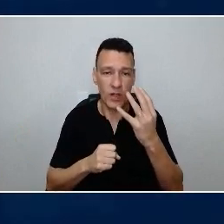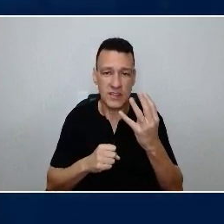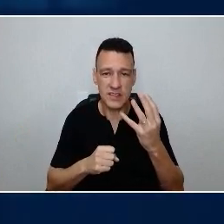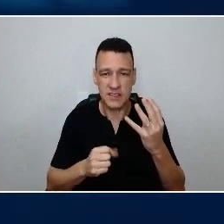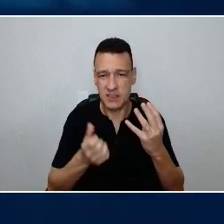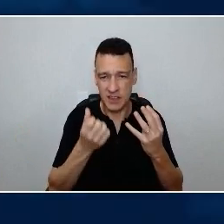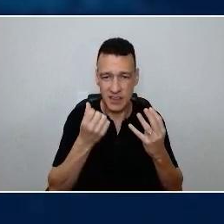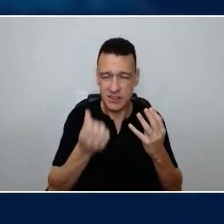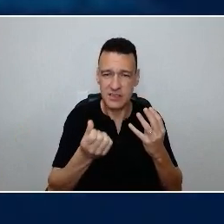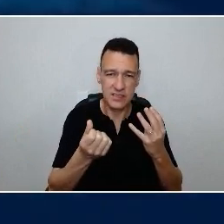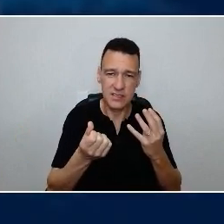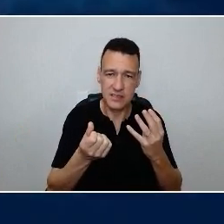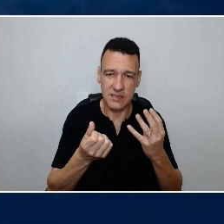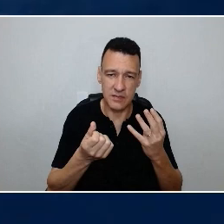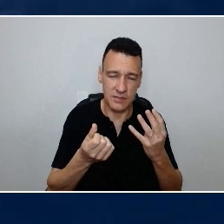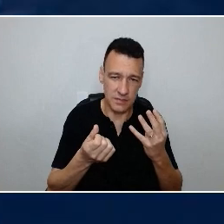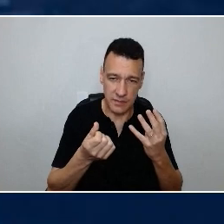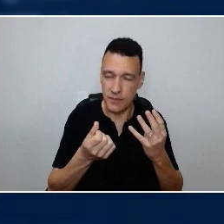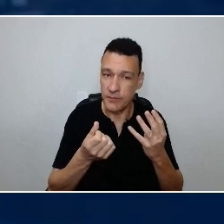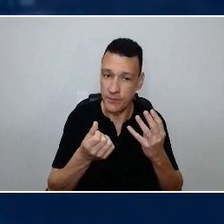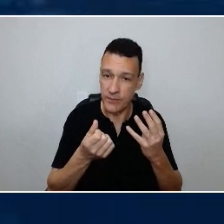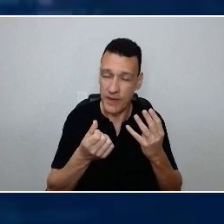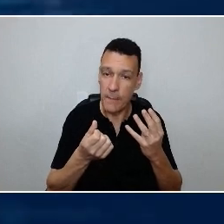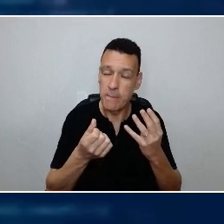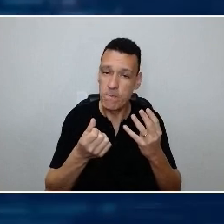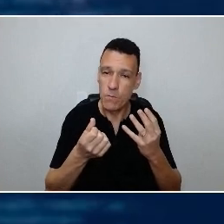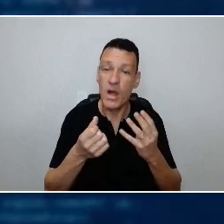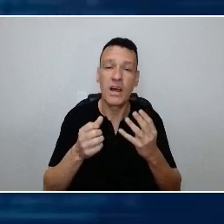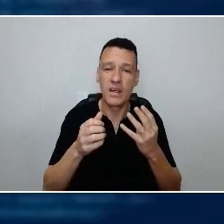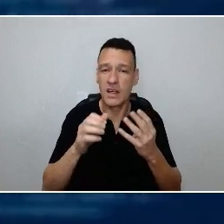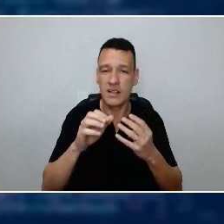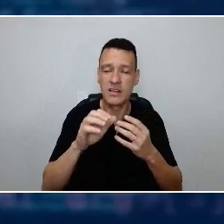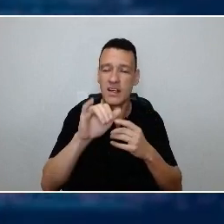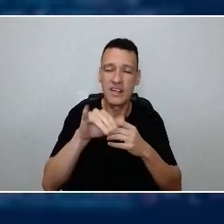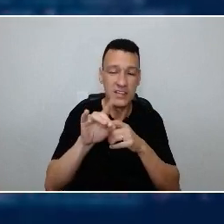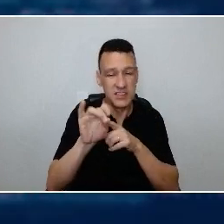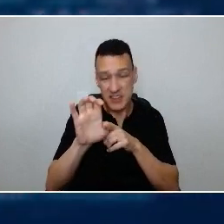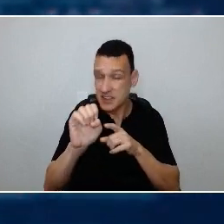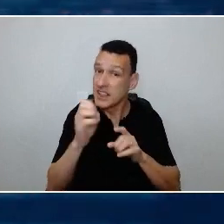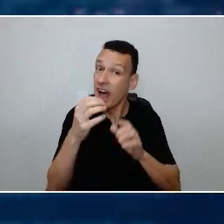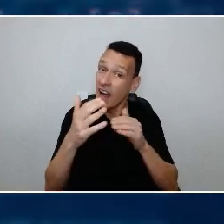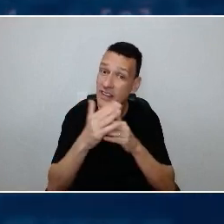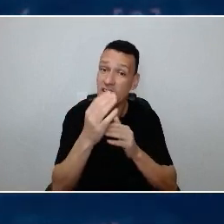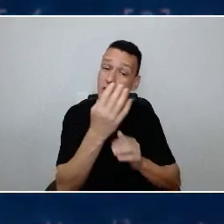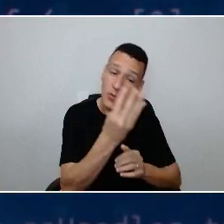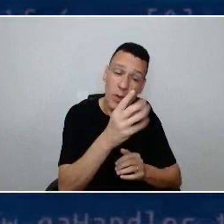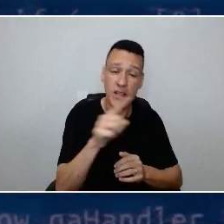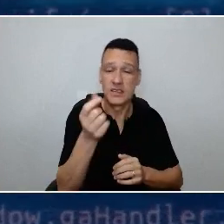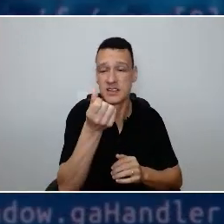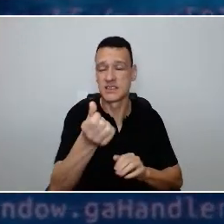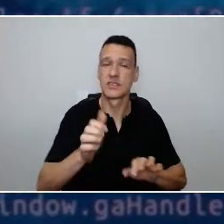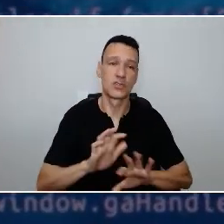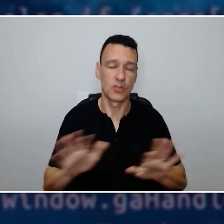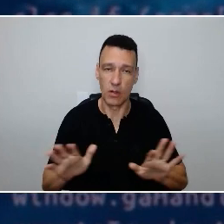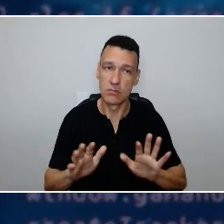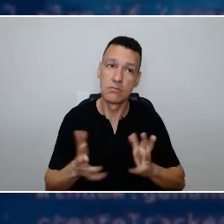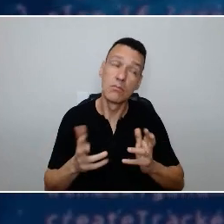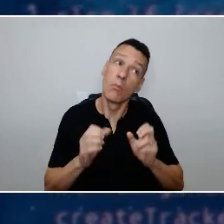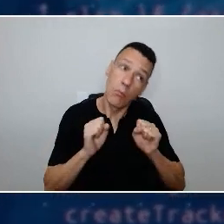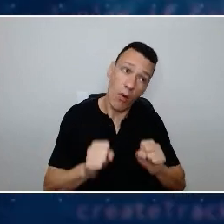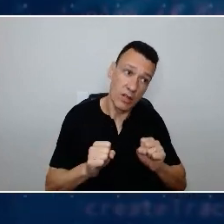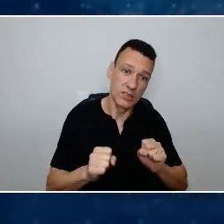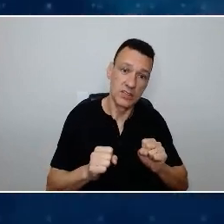eh acima disso você pode ter obviamente que você pode mas você deve não sei